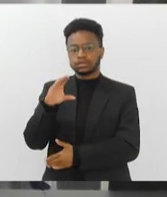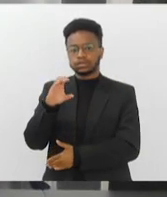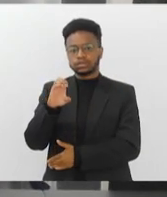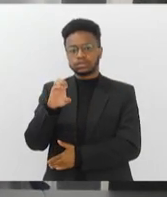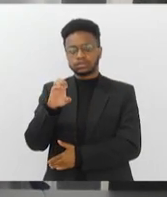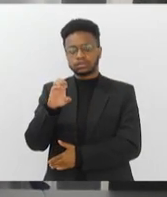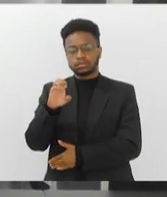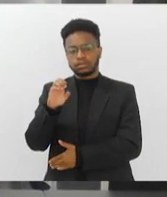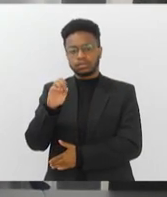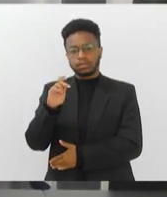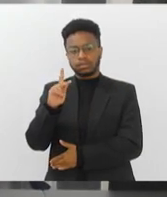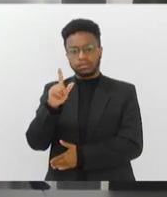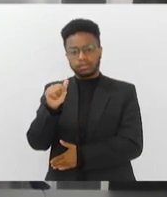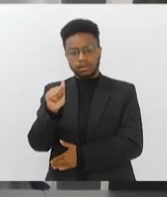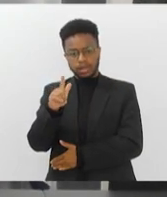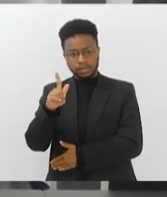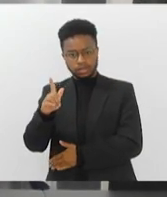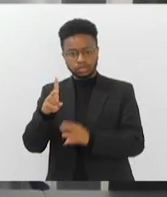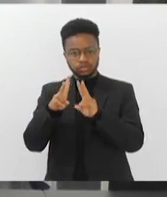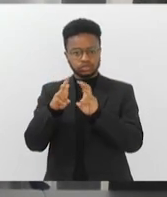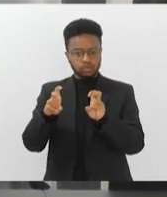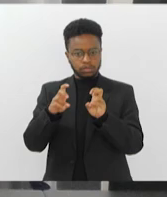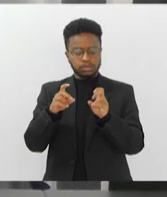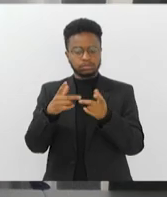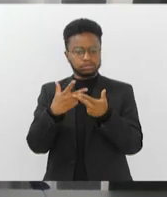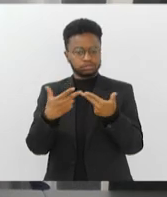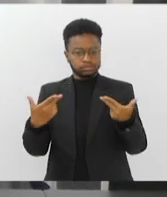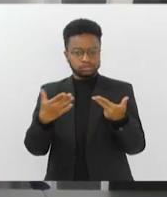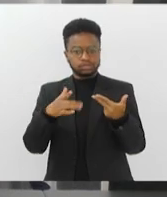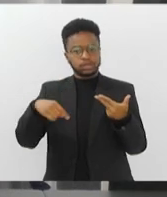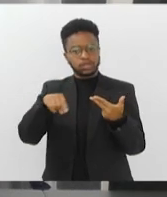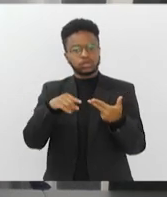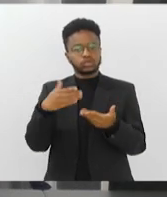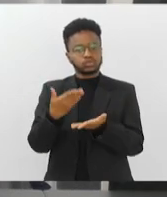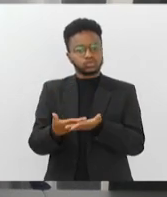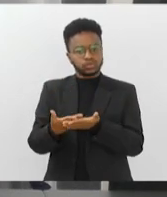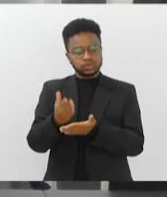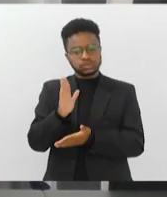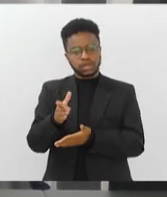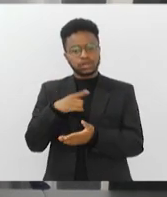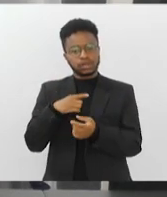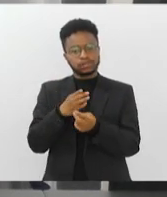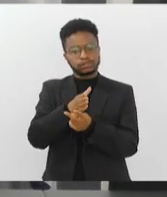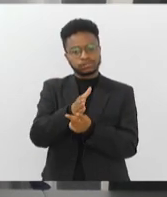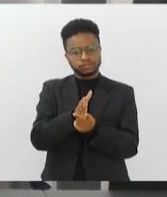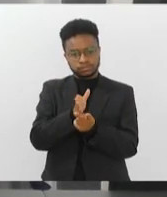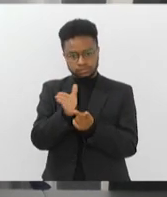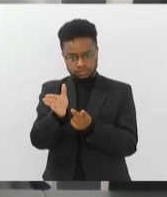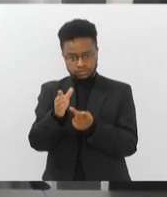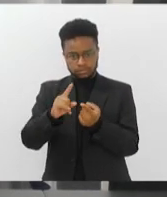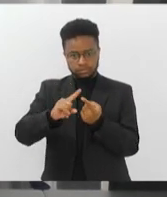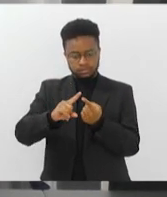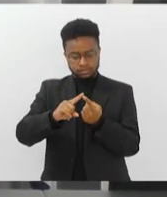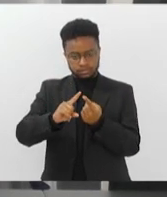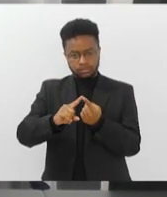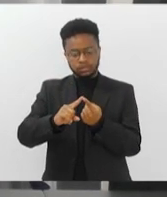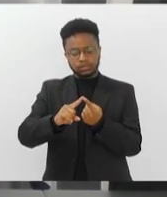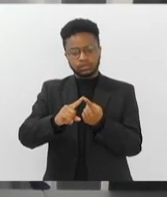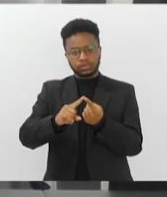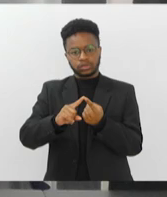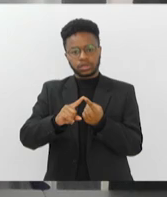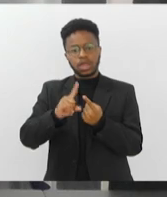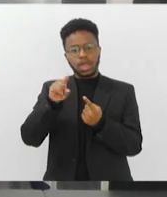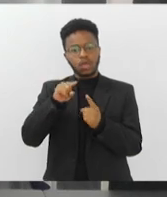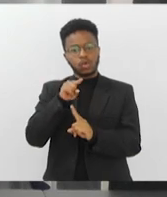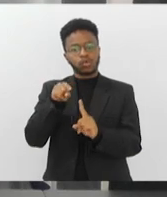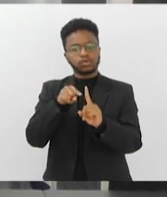colocam sobre o tema que já estudaram, porque, na verdade, são duas vertentes. Uma, que é o objeto da